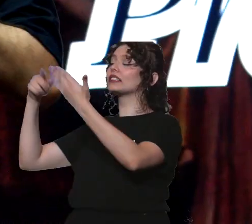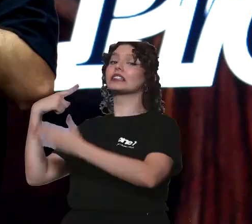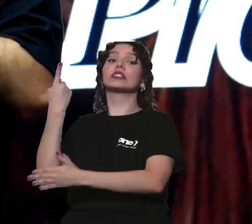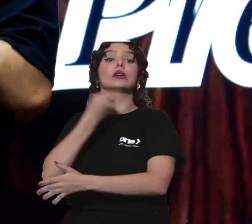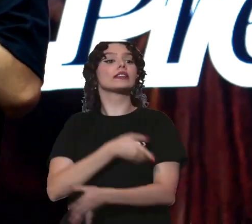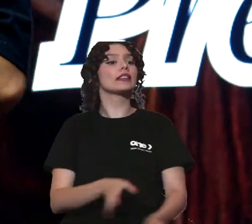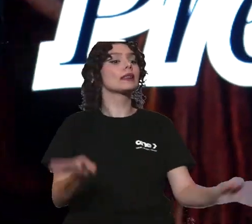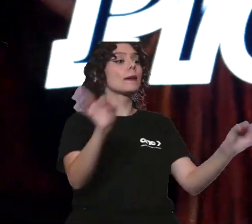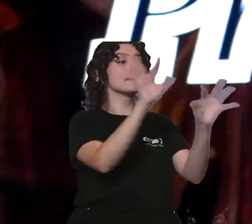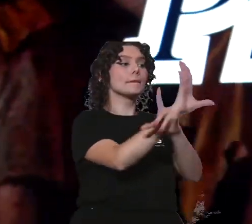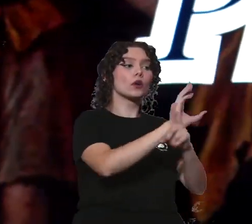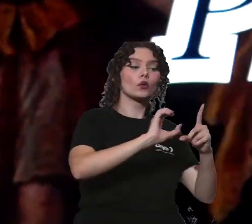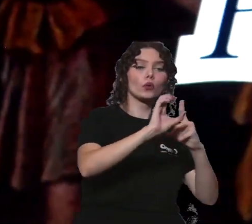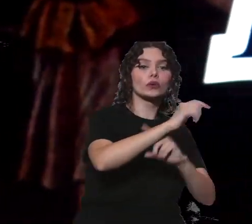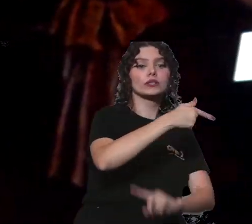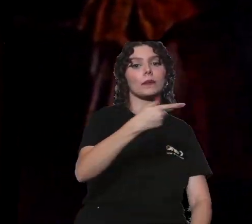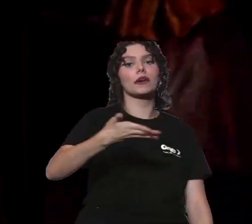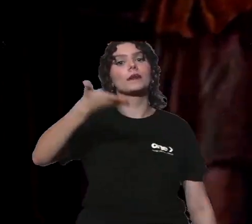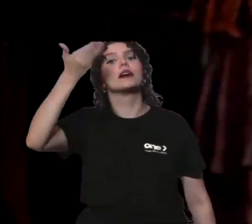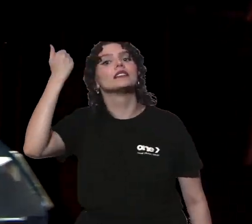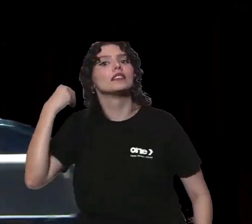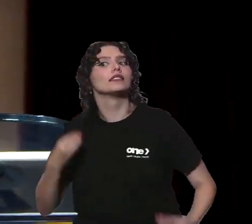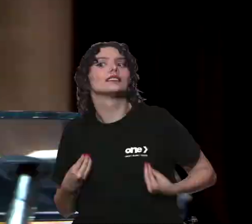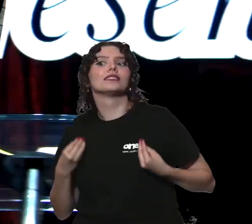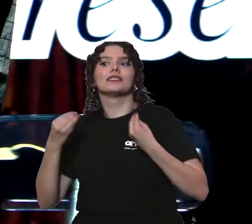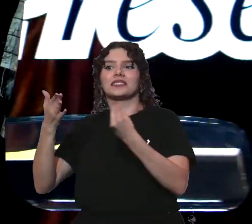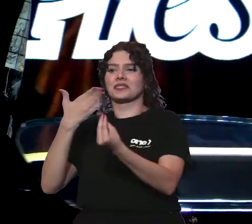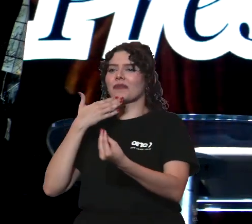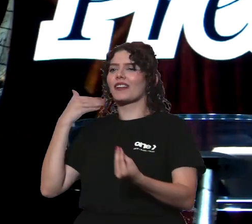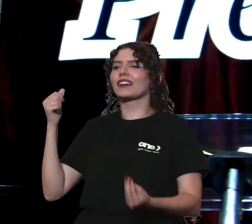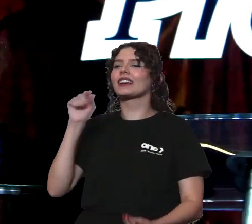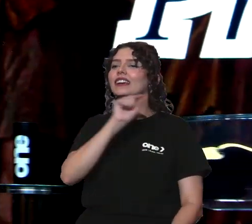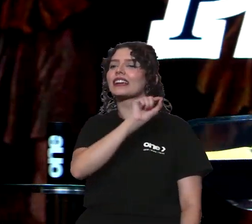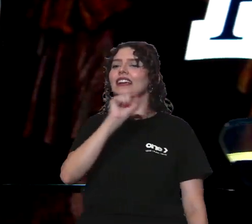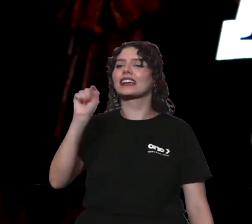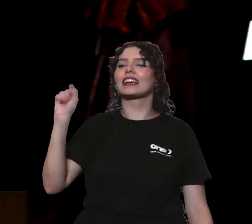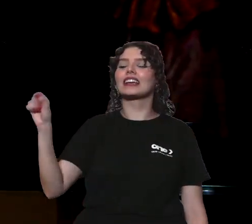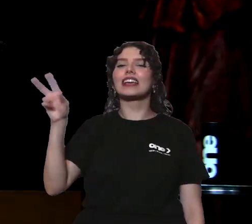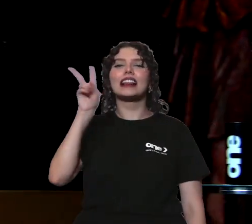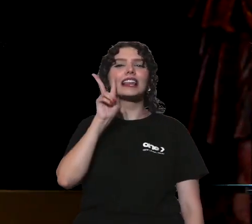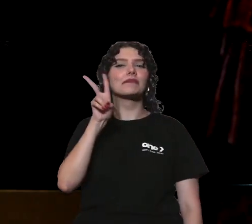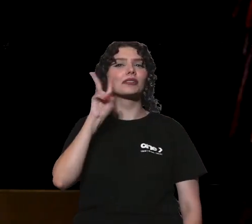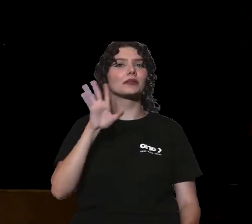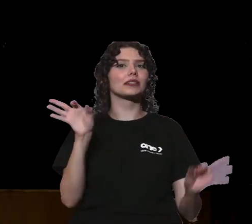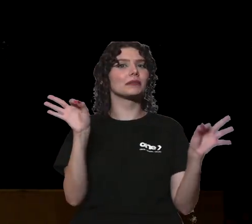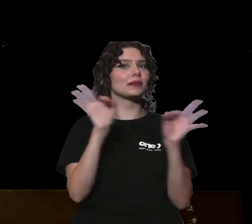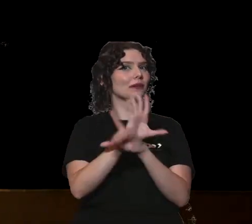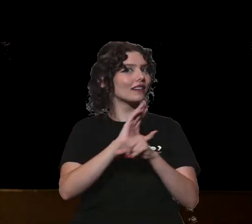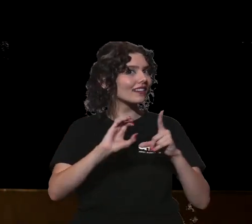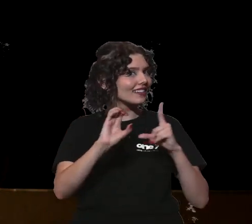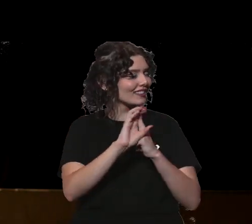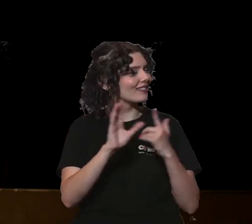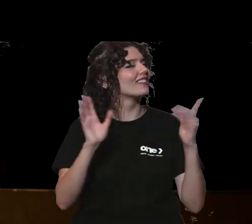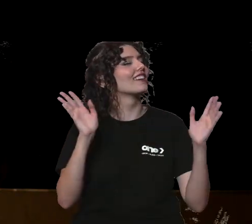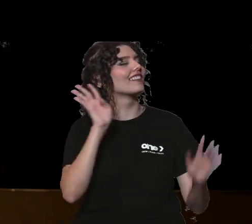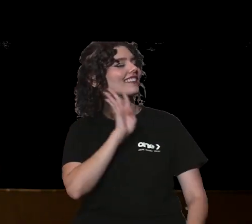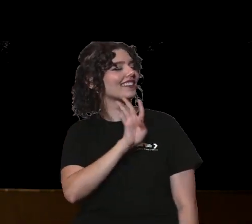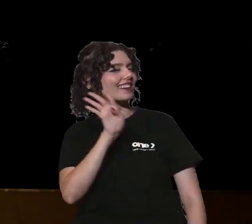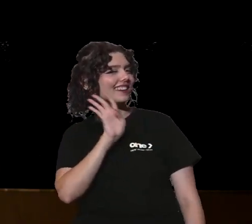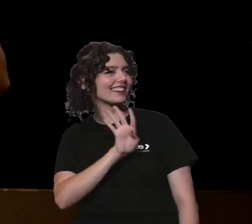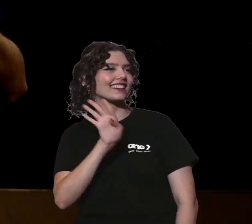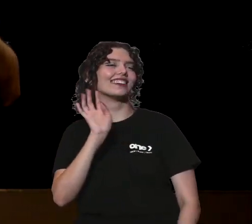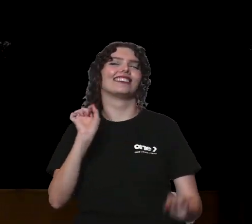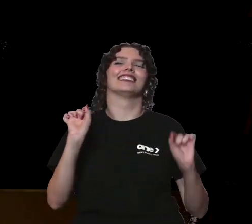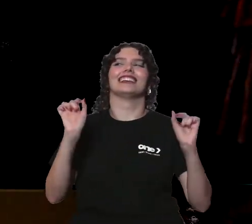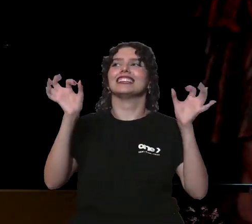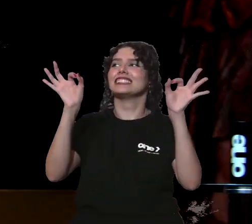encerrou o nosso culto semana passada, dando o nosso melhor. Quem lembra como terminou o culto semana passada? Você lembra? Foi massa, né? Foi muito